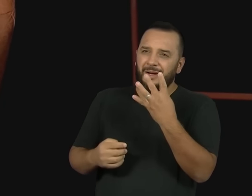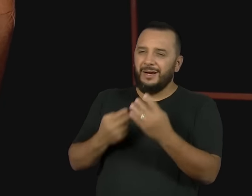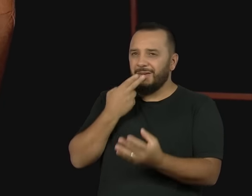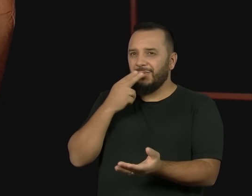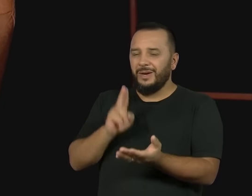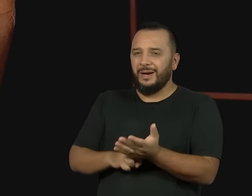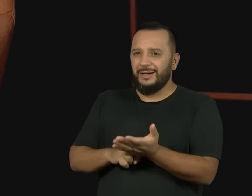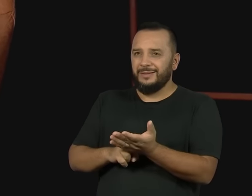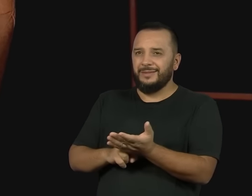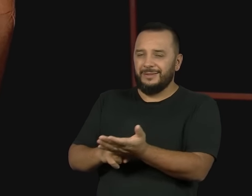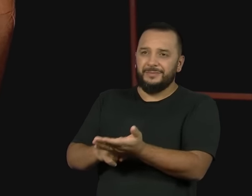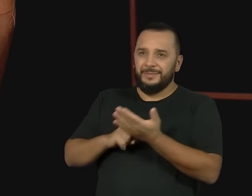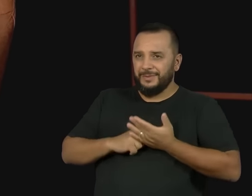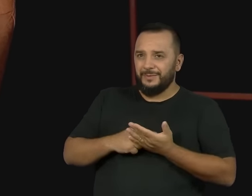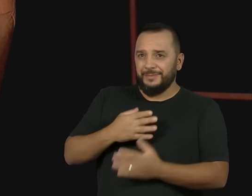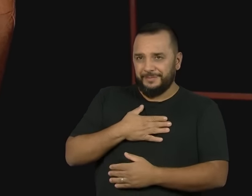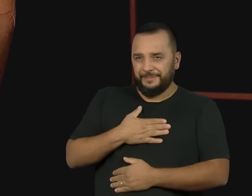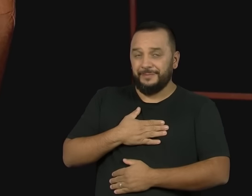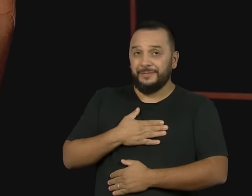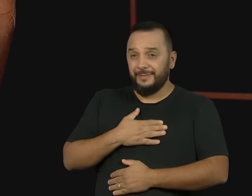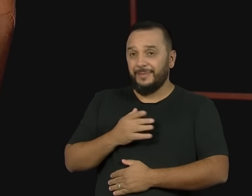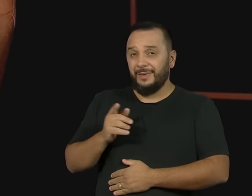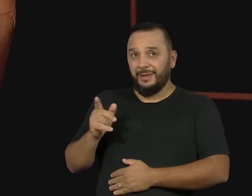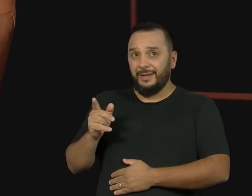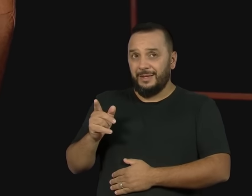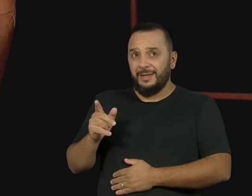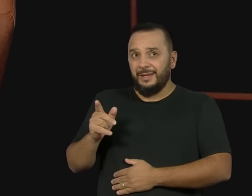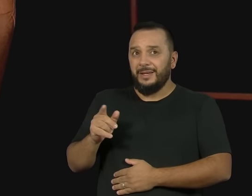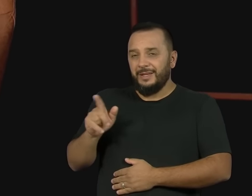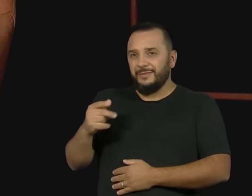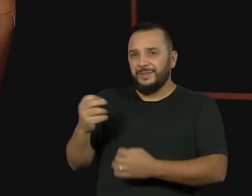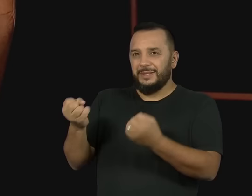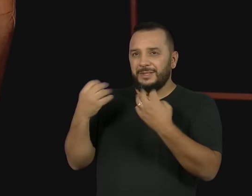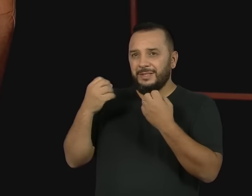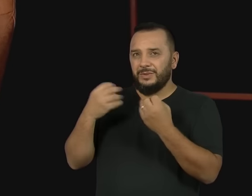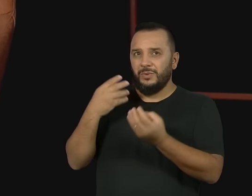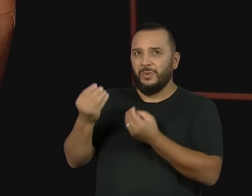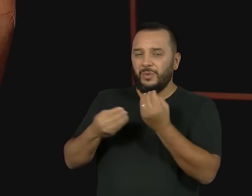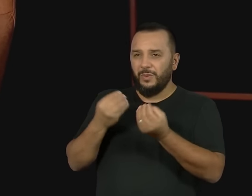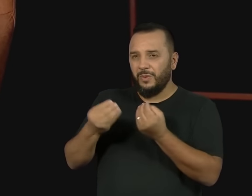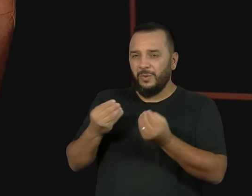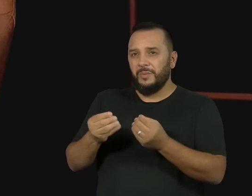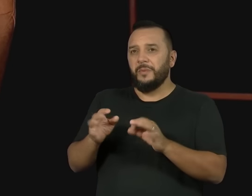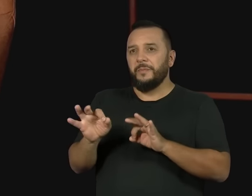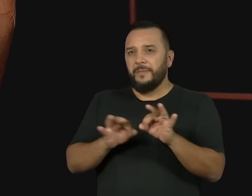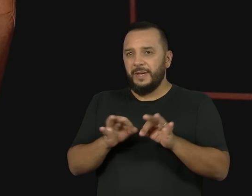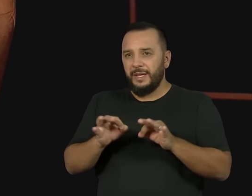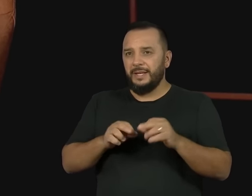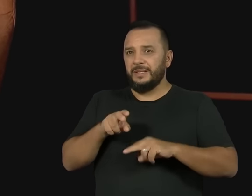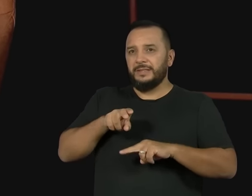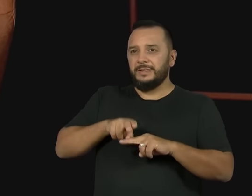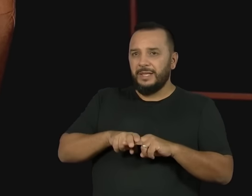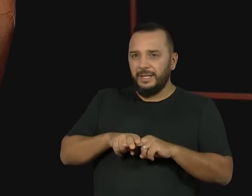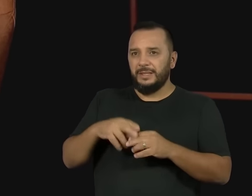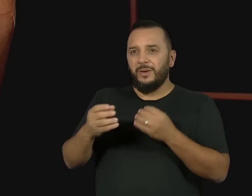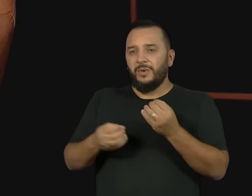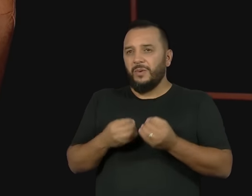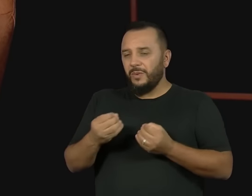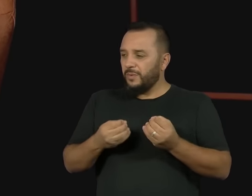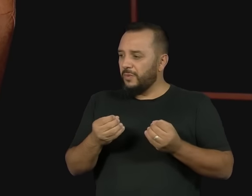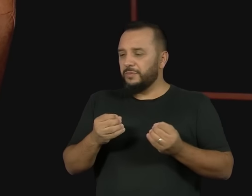disse, olha, além de tudo, bom, agora você me ensinou como faz na mesa e tal, como se, sabe, sentar